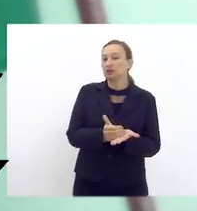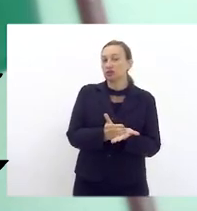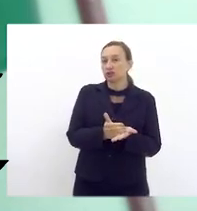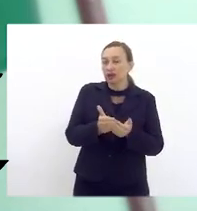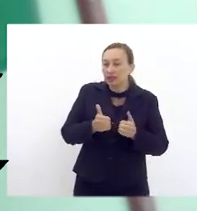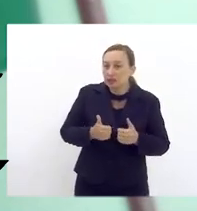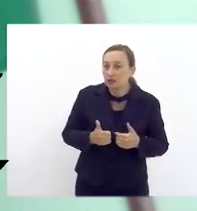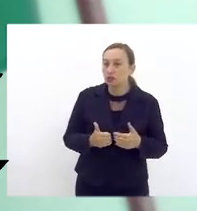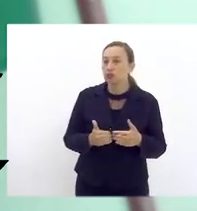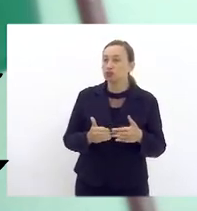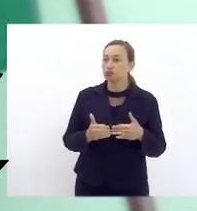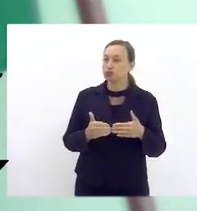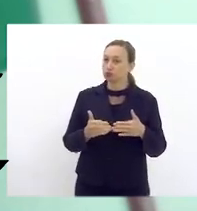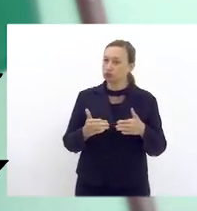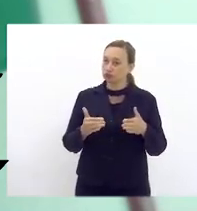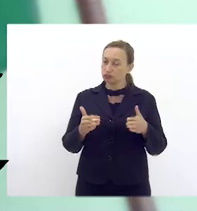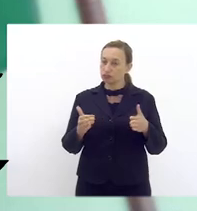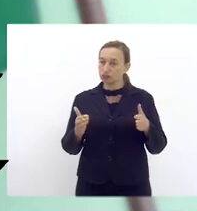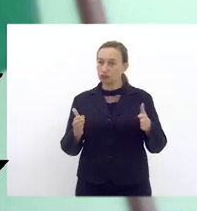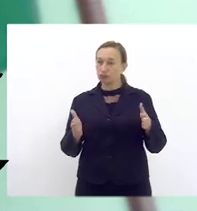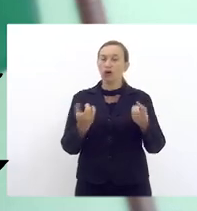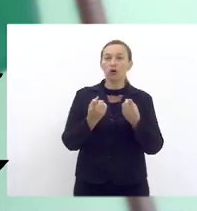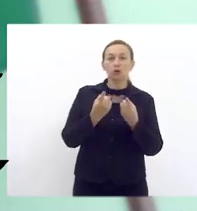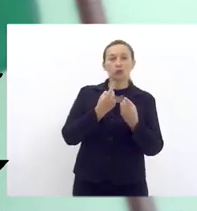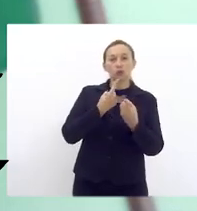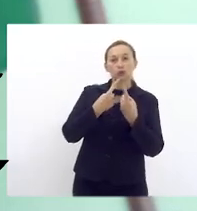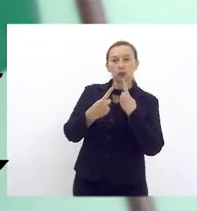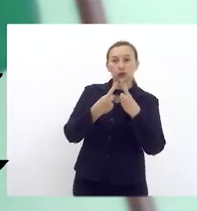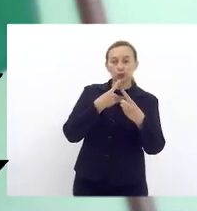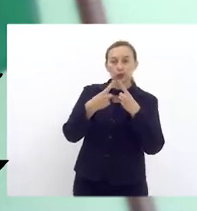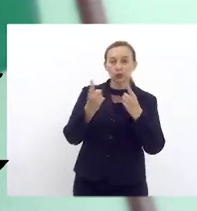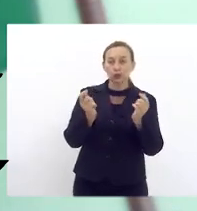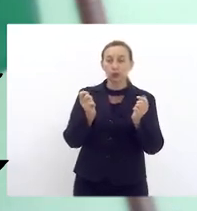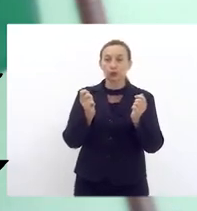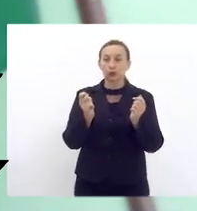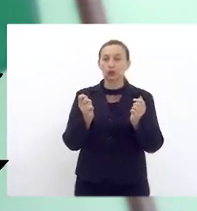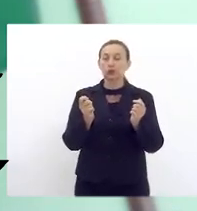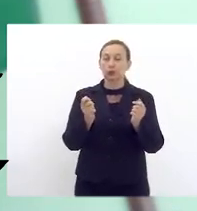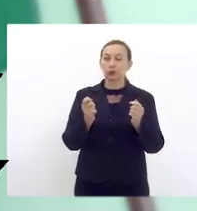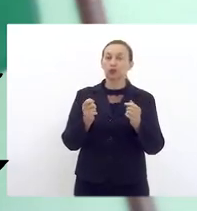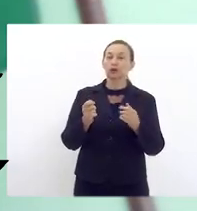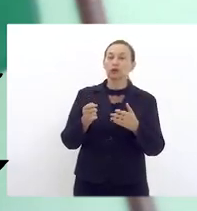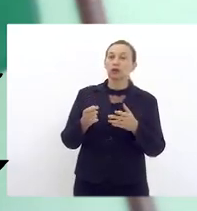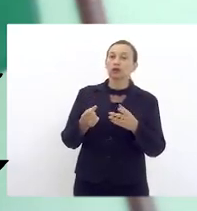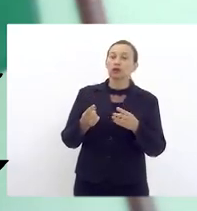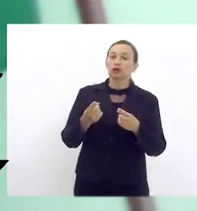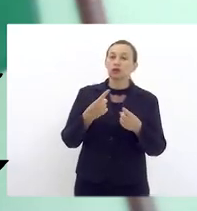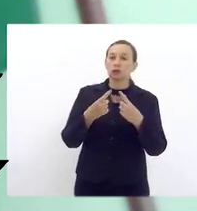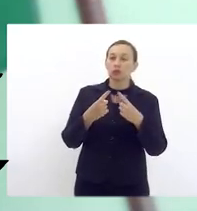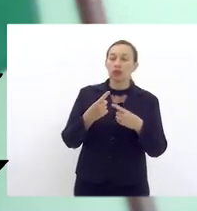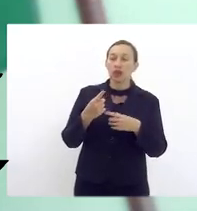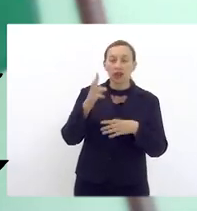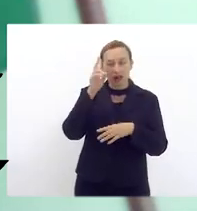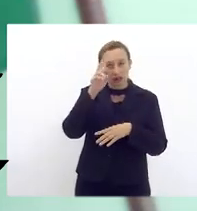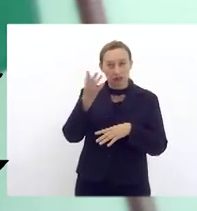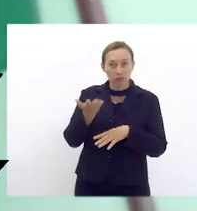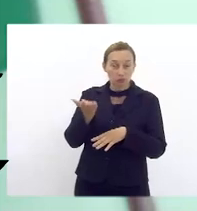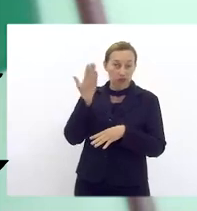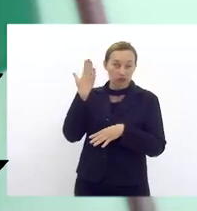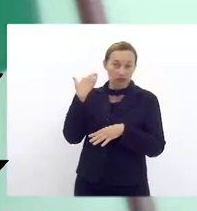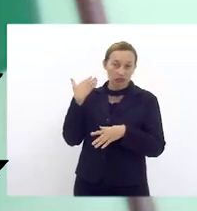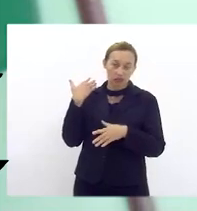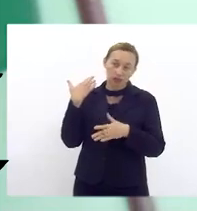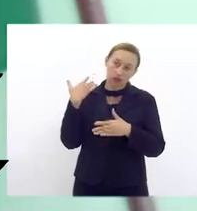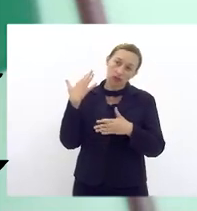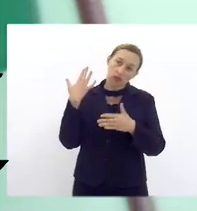abre debates ela intensifique potencializa debates que já existiram né quando a audiência pública ele é um fim